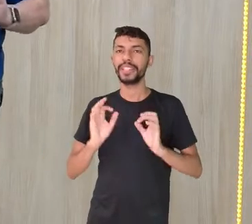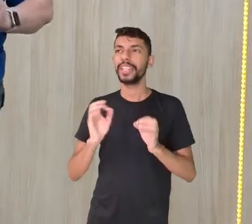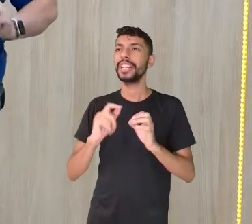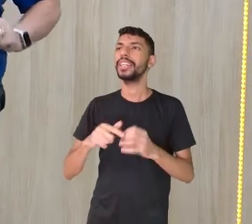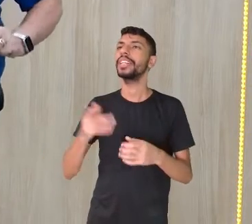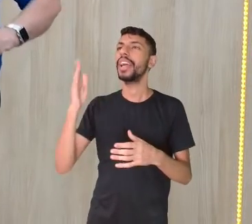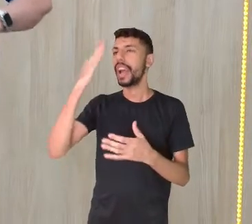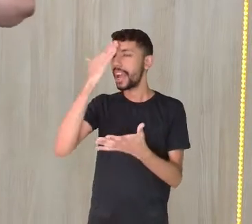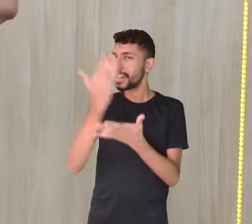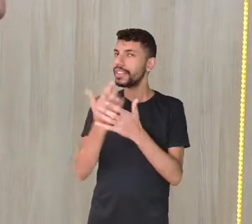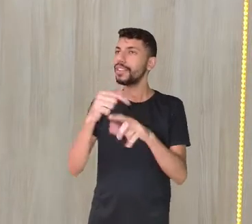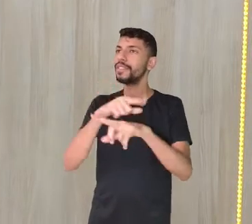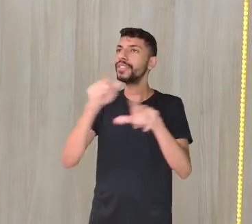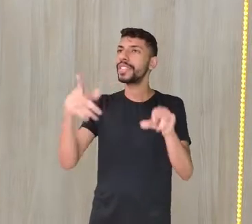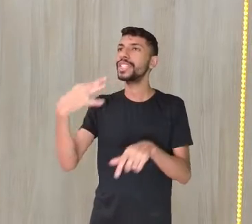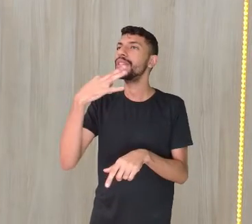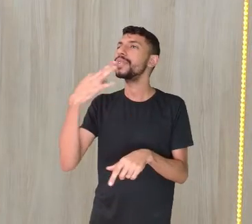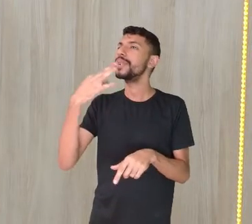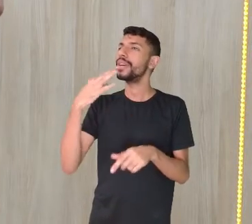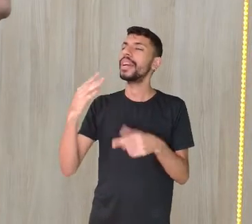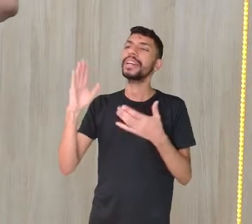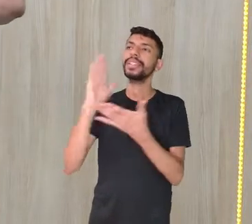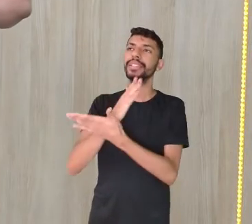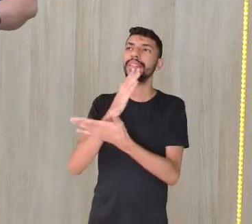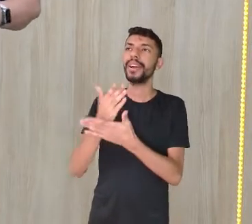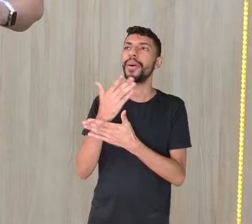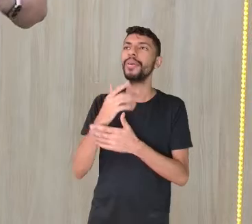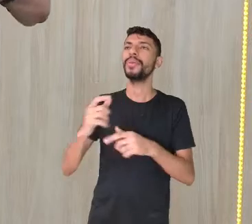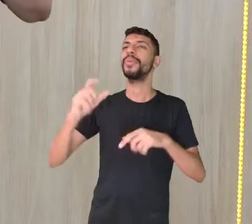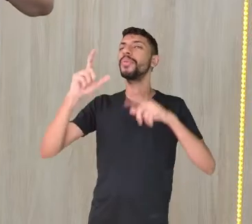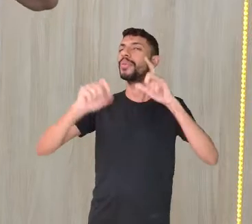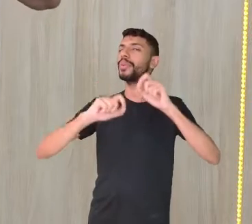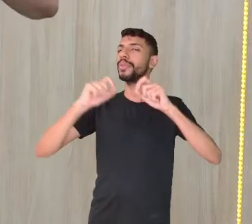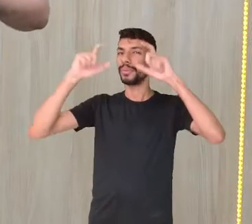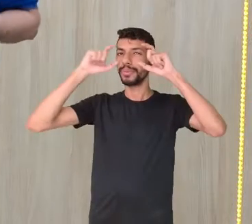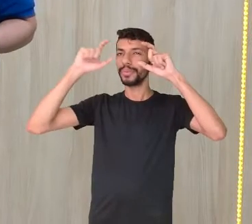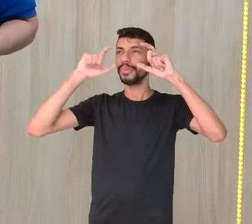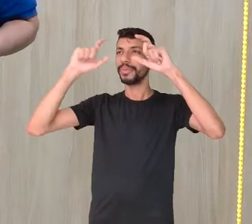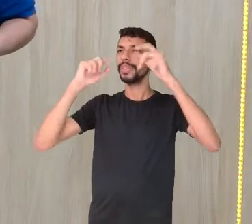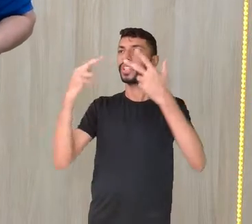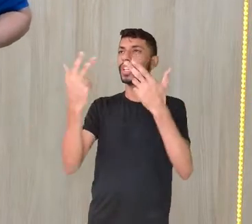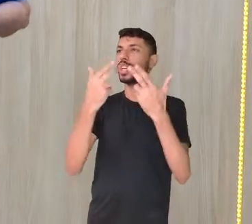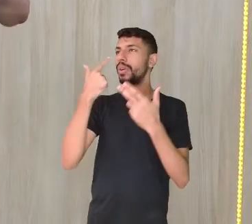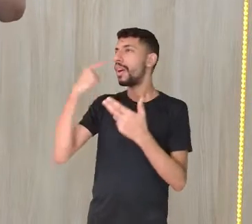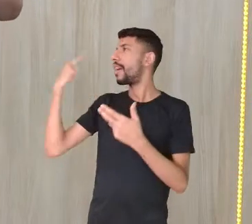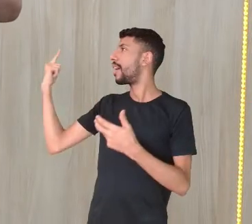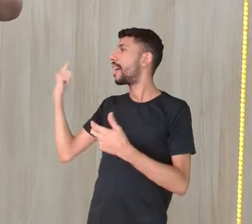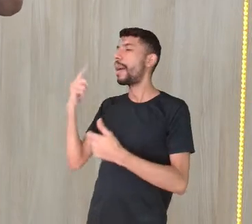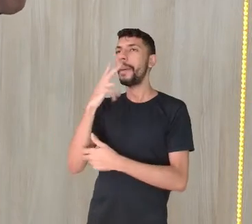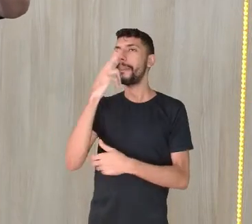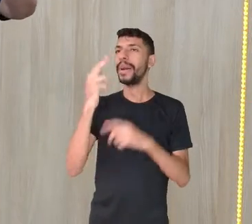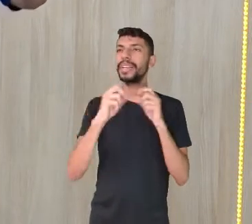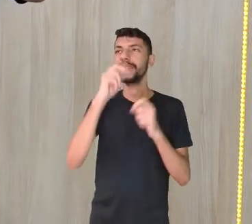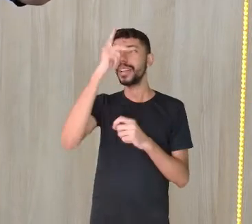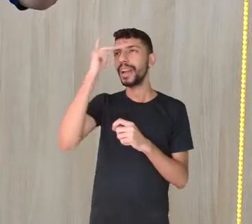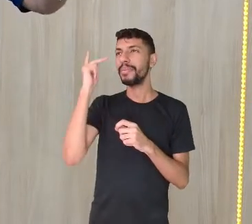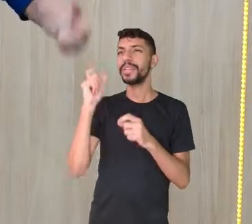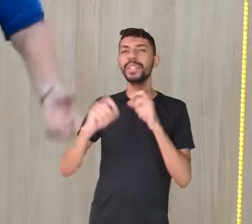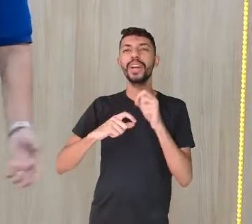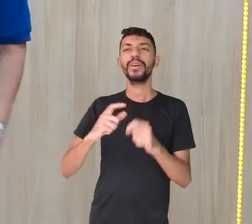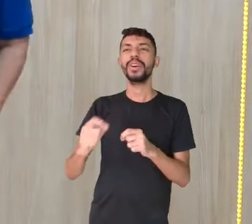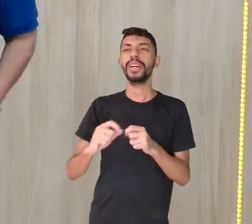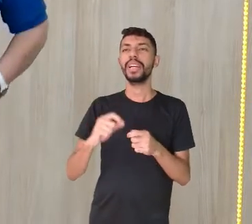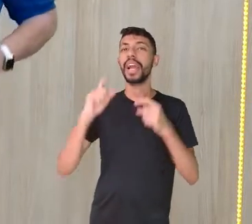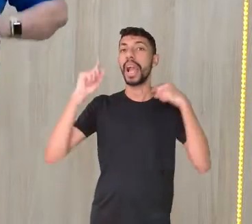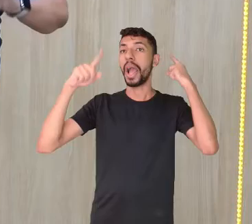algum local, né, que tenha alguém com esse óculos, a gente acha que a pessoa está maluca, porque a pessoa às vezes grita, pula,